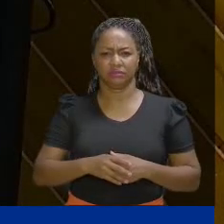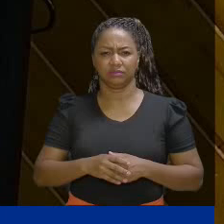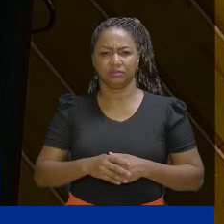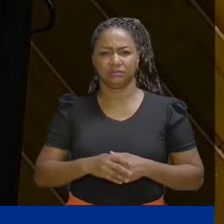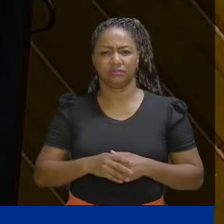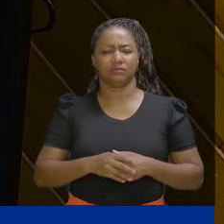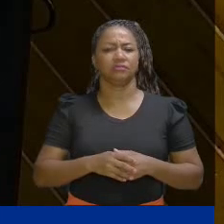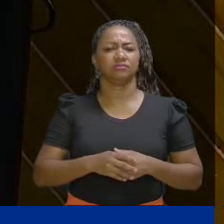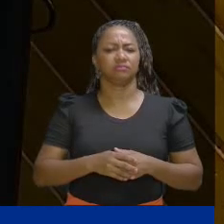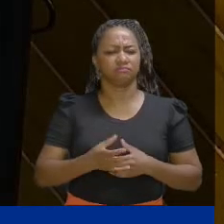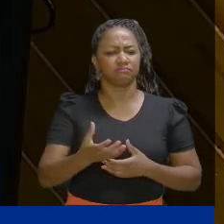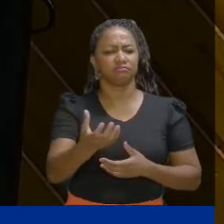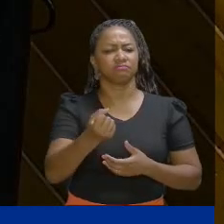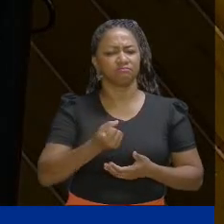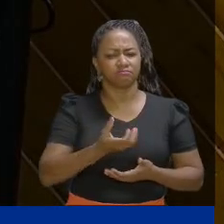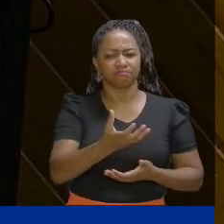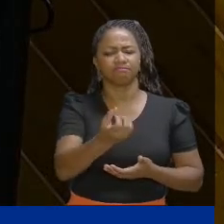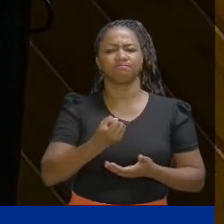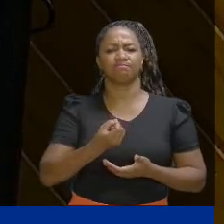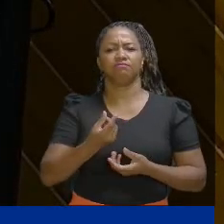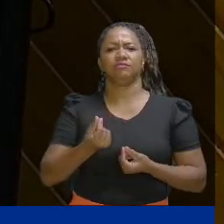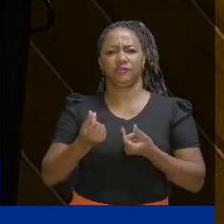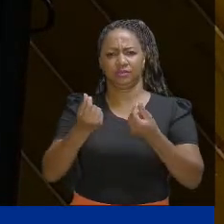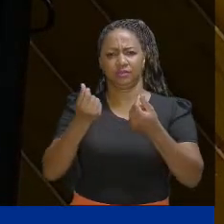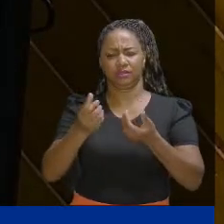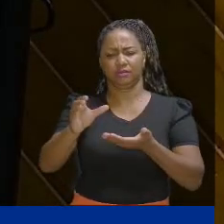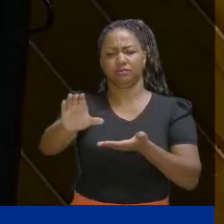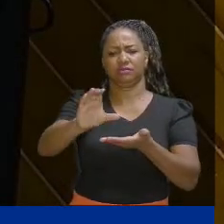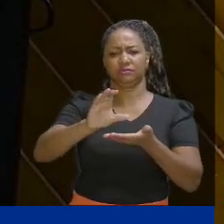foi arrecadado,